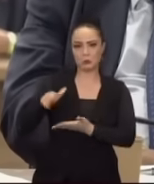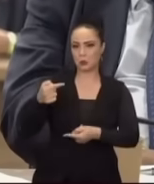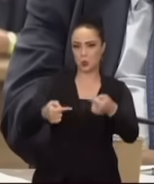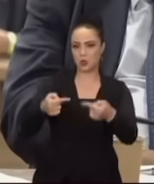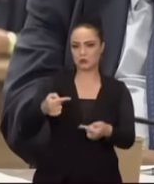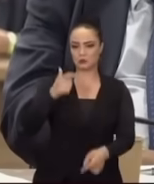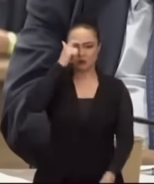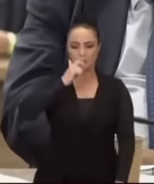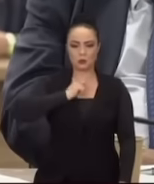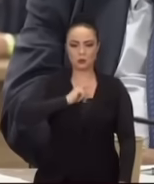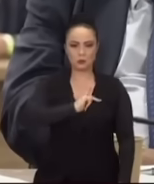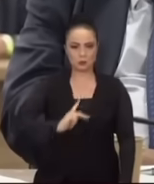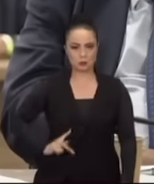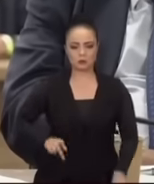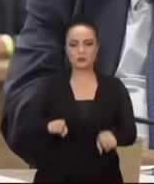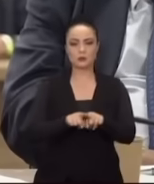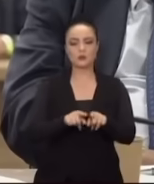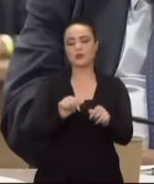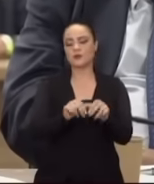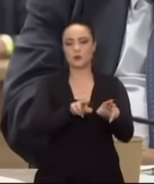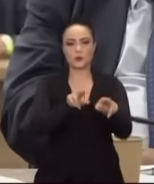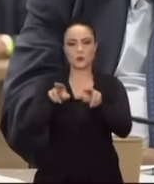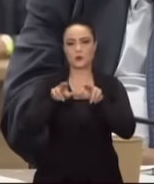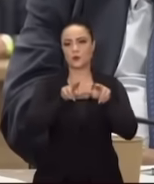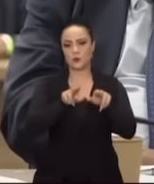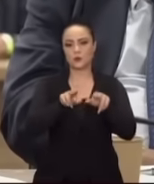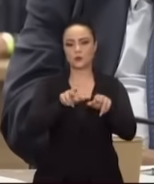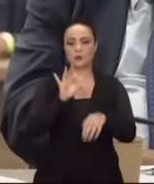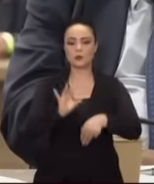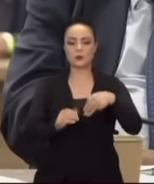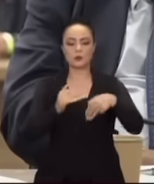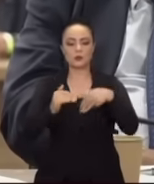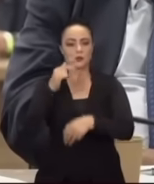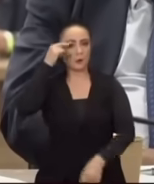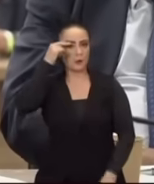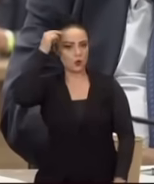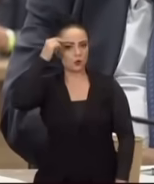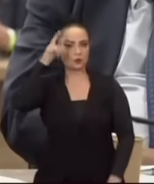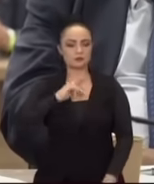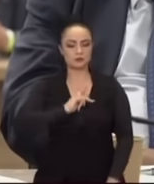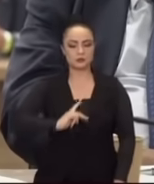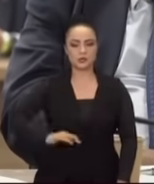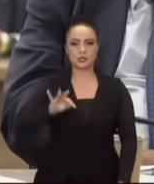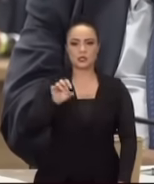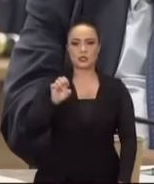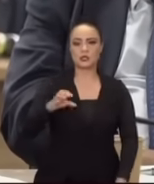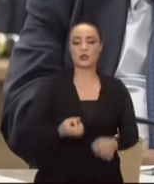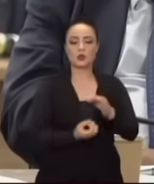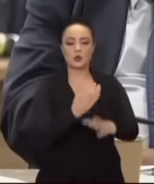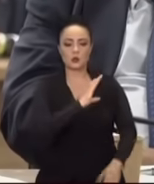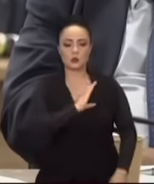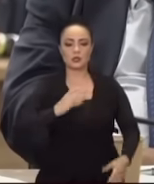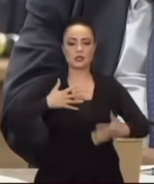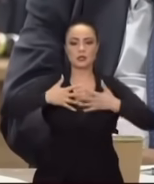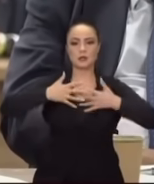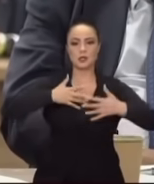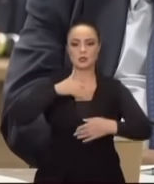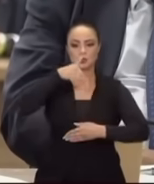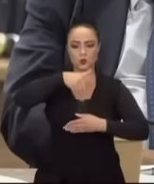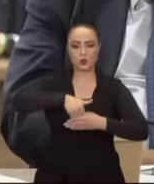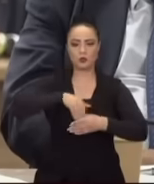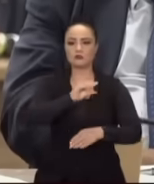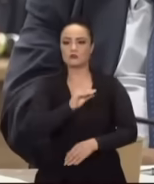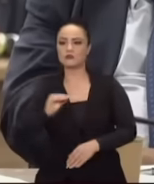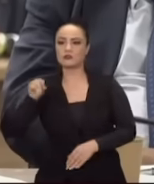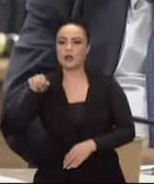eu, como presidente, também fiz o mesmo. O senhor ministro Barroso, enquanto presidia o TSE, criou a Comissão de Transparência Eleitoral e colocou lá